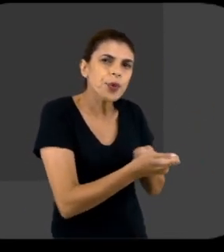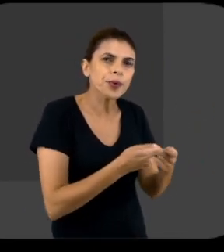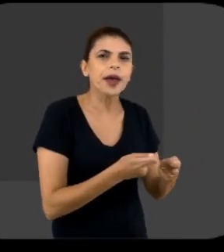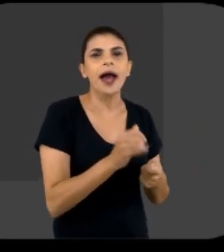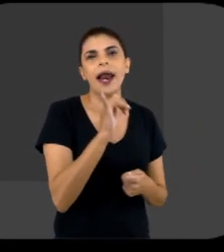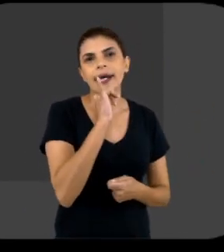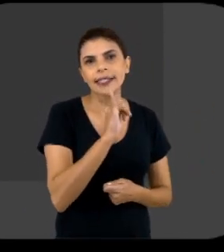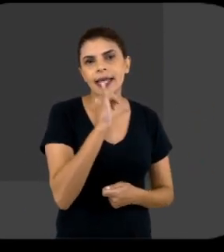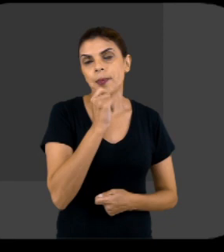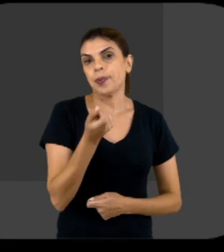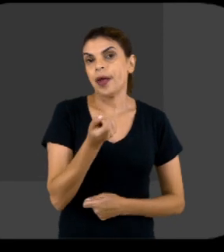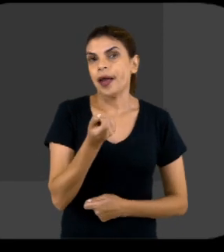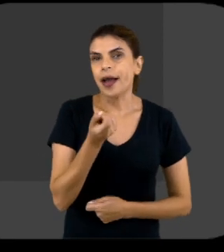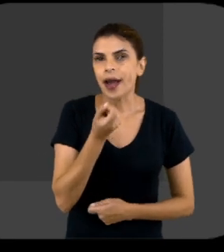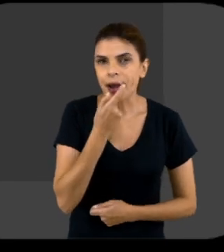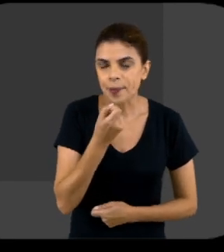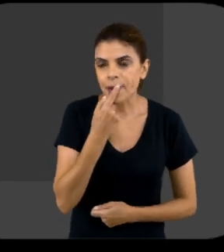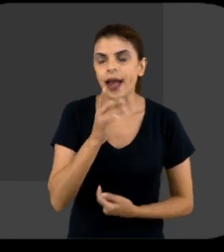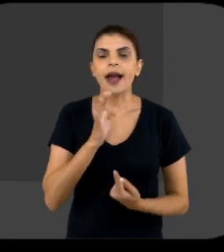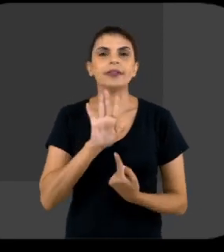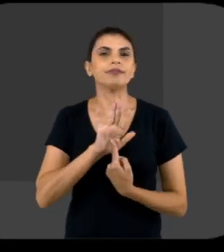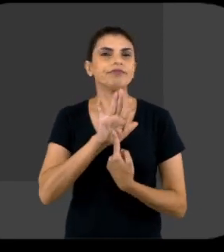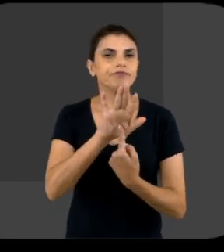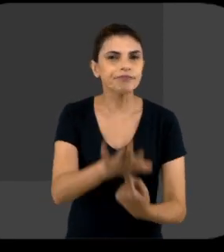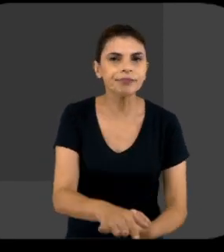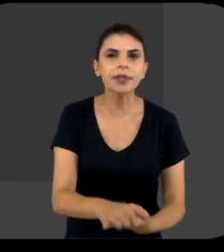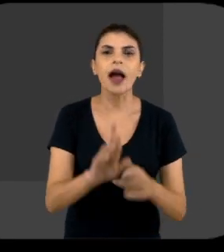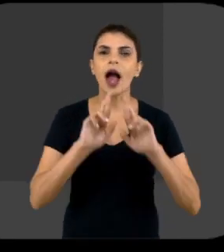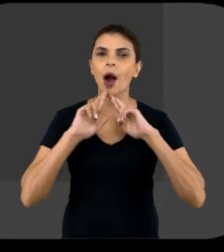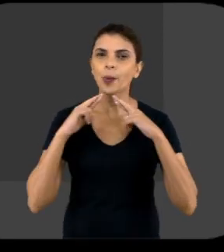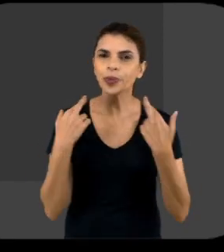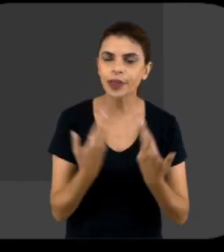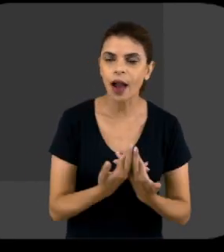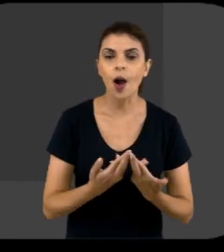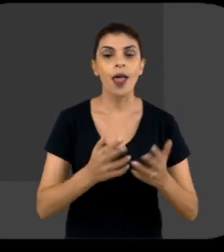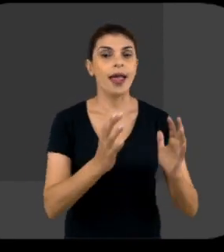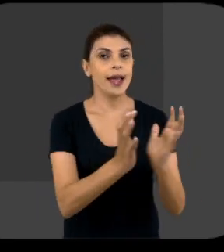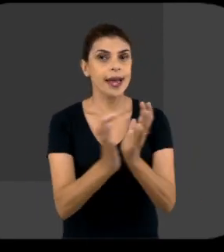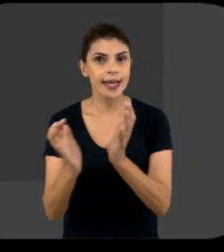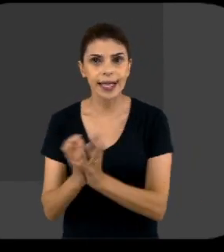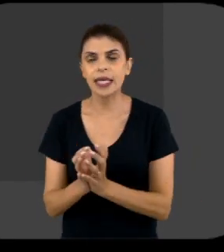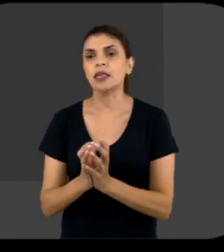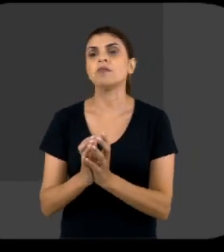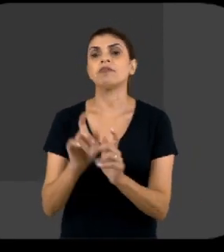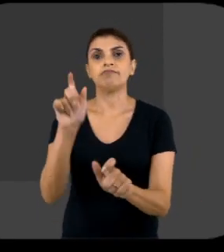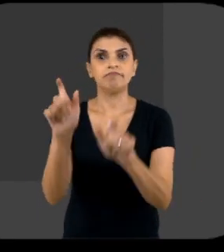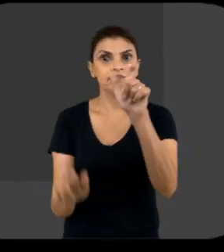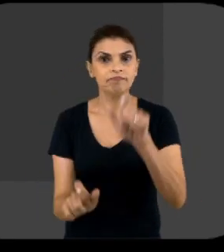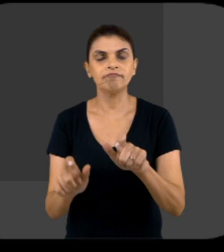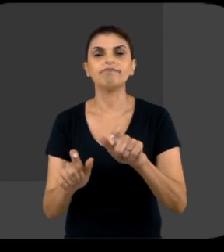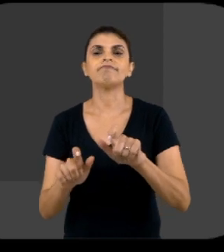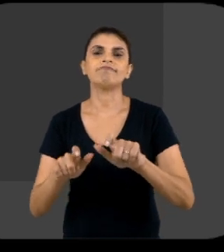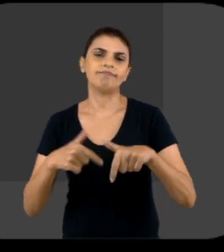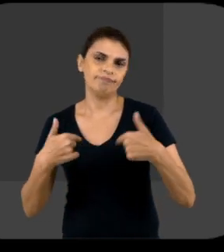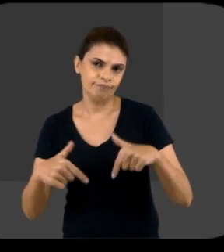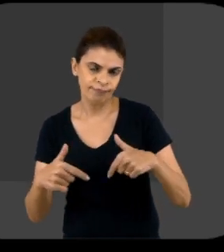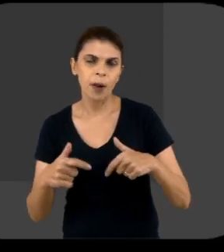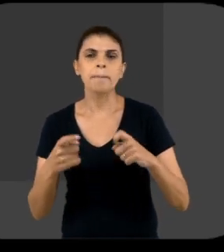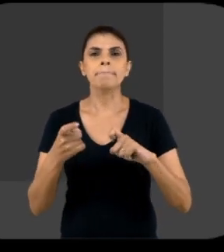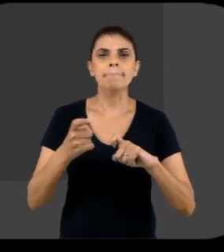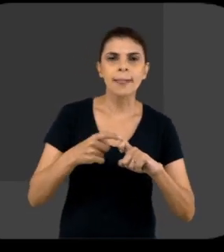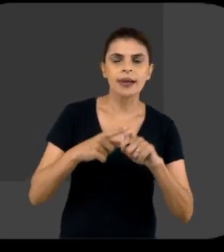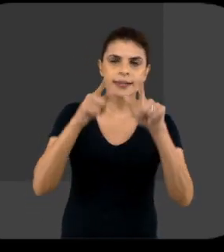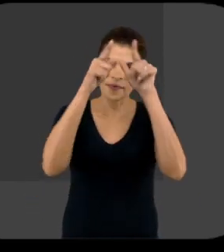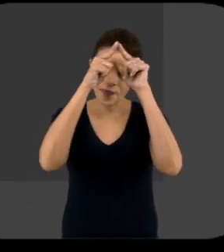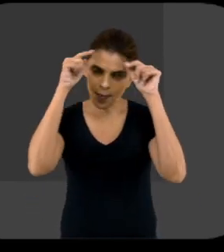nós falamos sobre indicadores laboratoriais, quando nós falamos de reuniões entre a equipe, entre o corpo clínico, a gente está falando